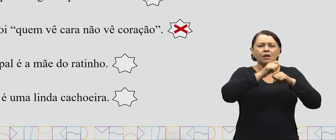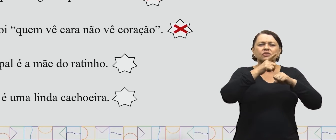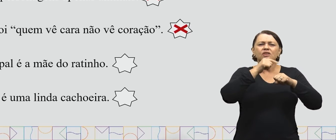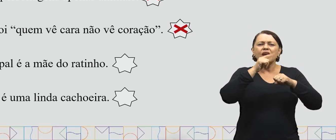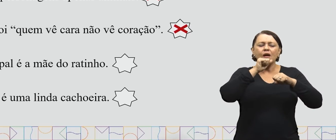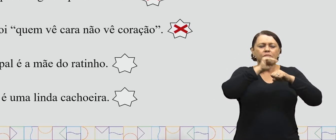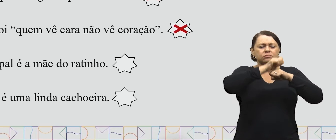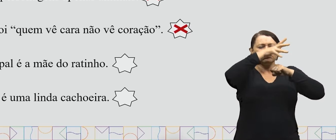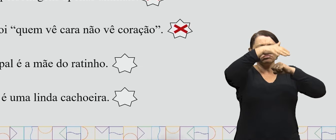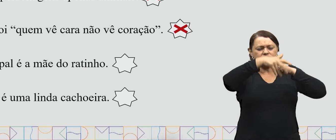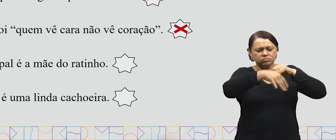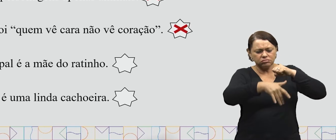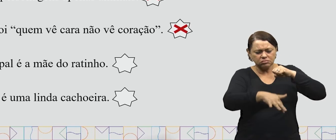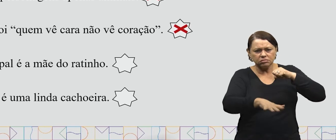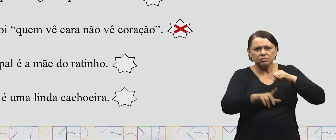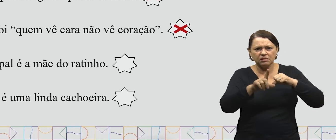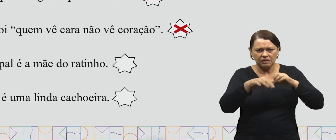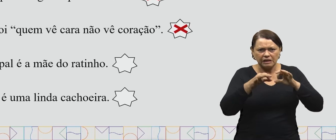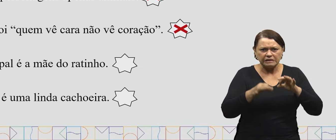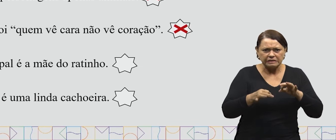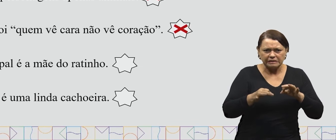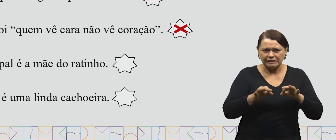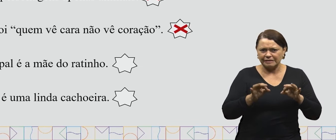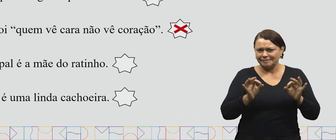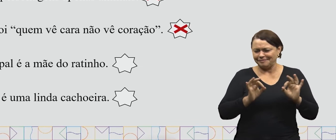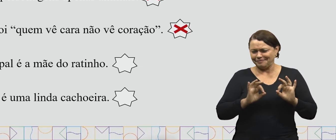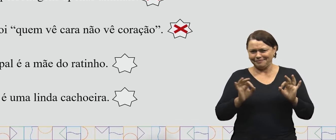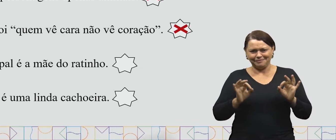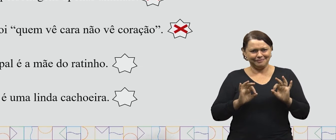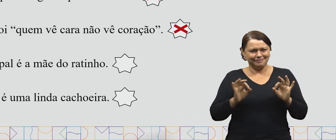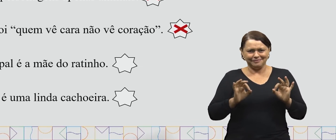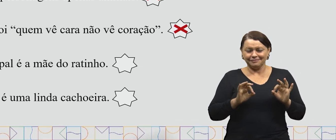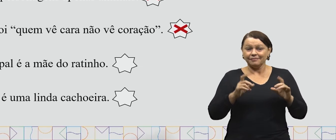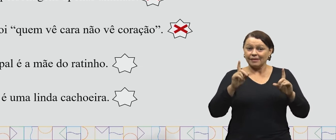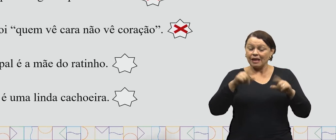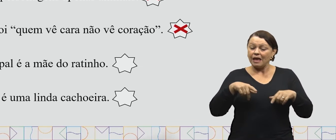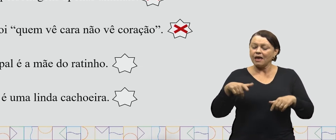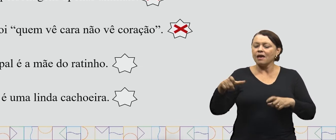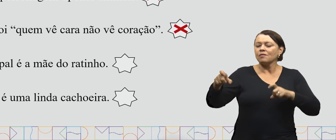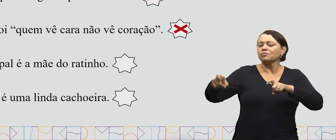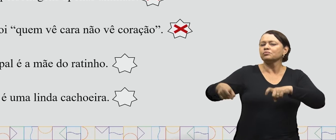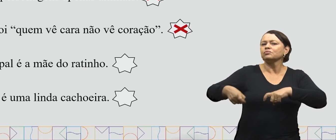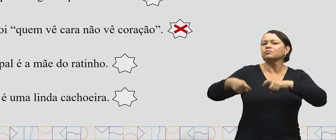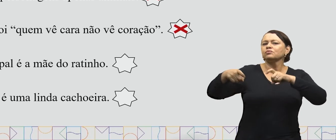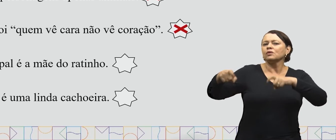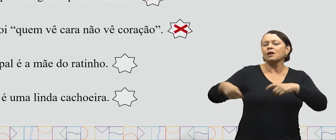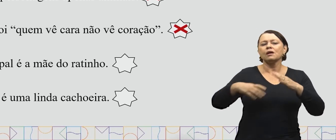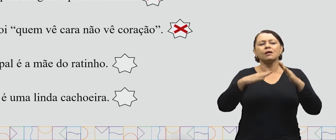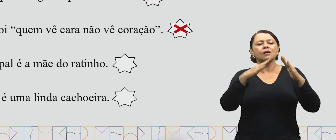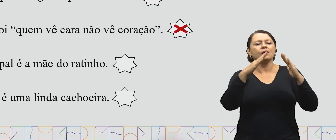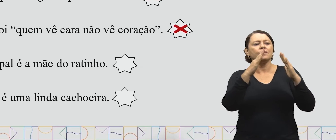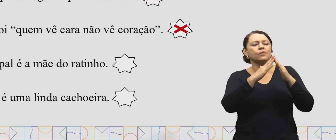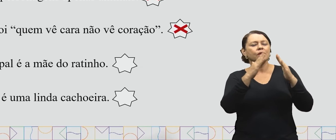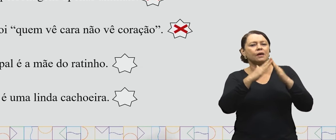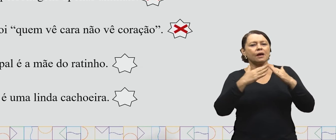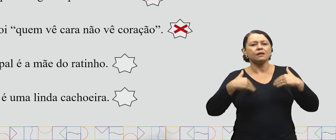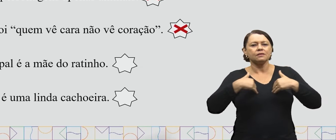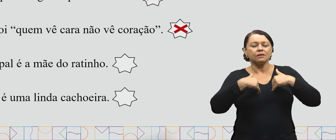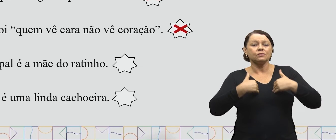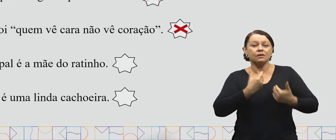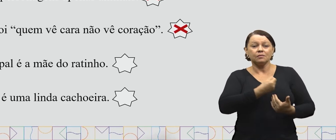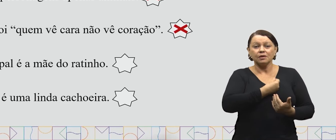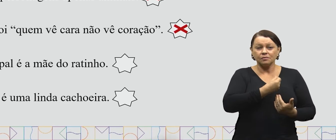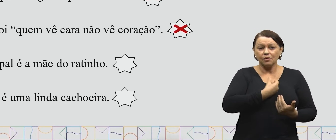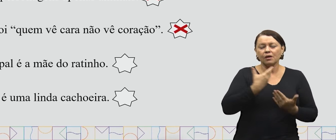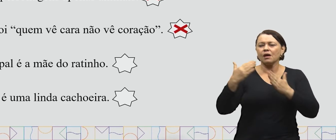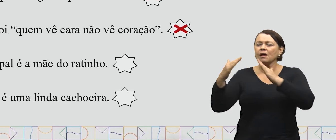linda cachoeira? Como assim cachoeira? Não. Nós vimos que é um campo com estábulos